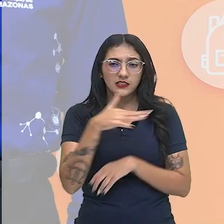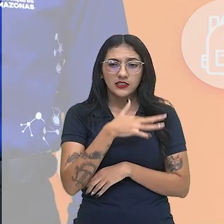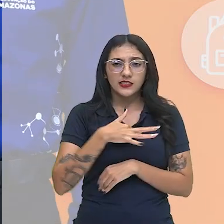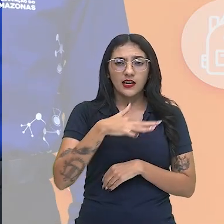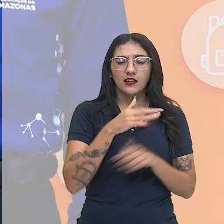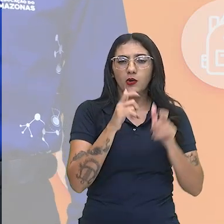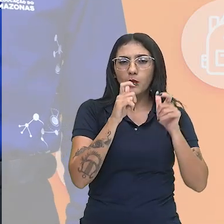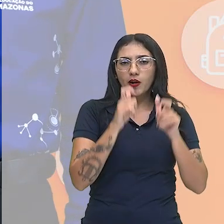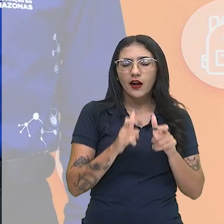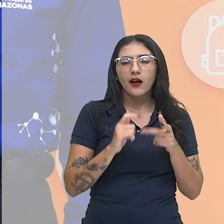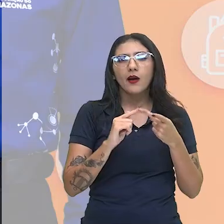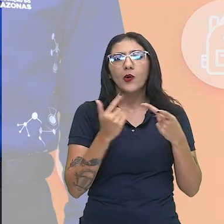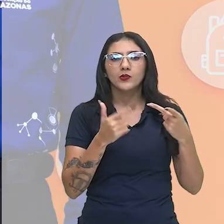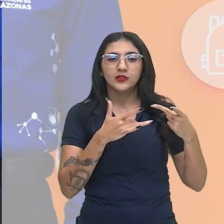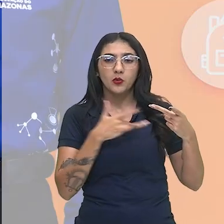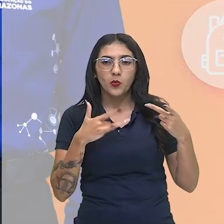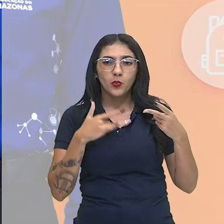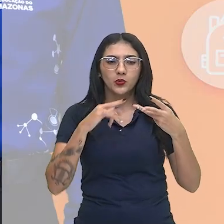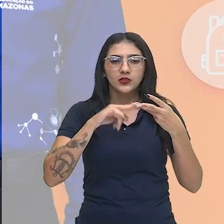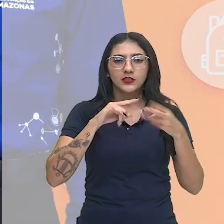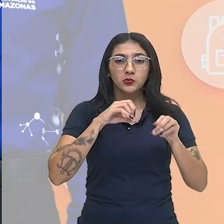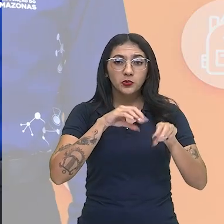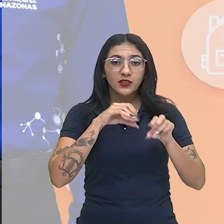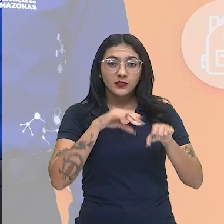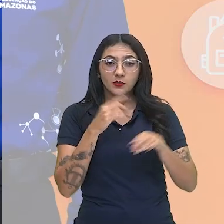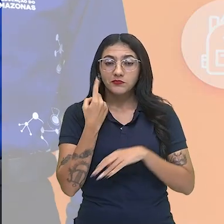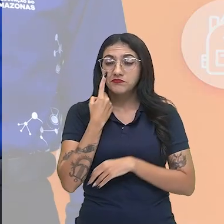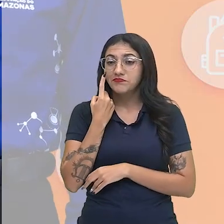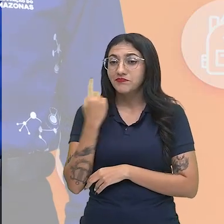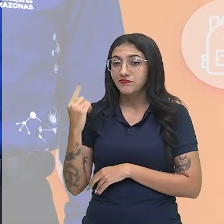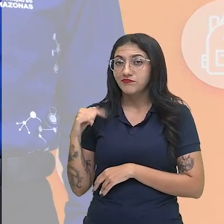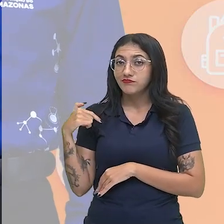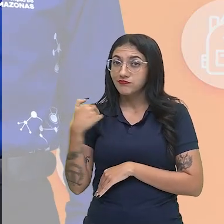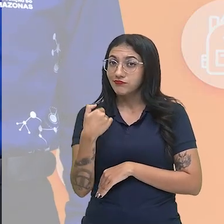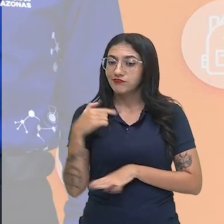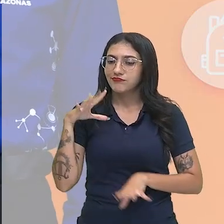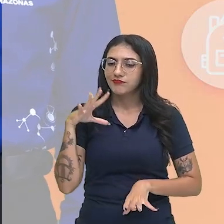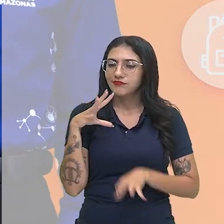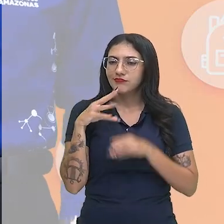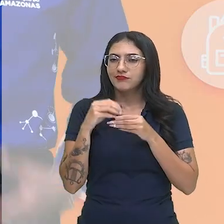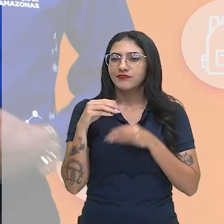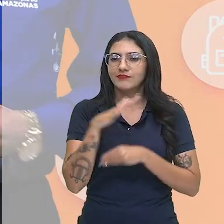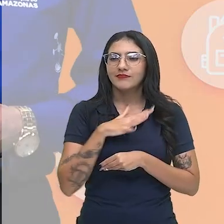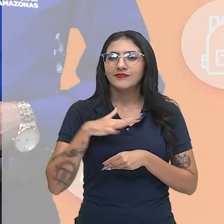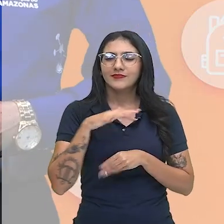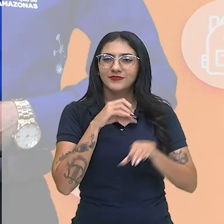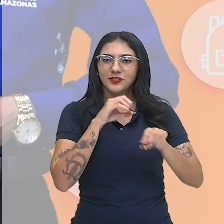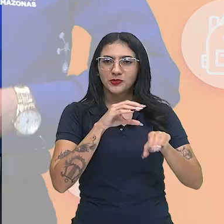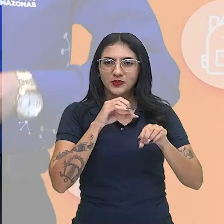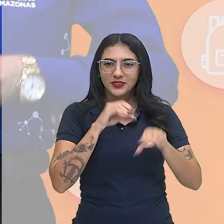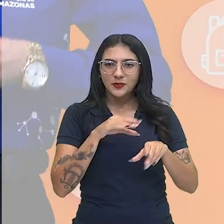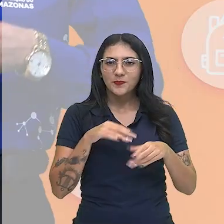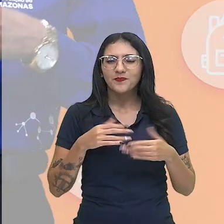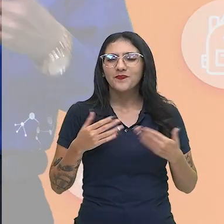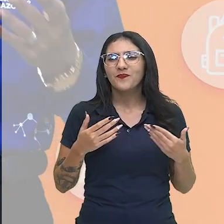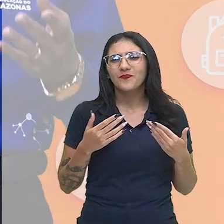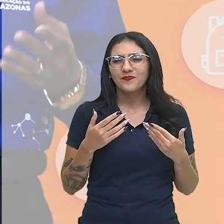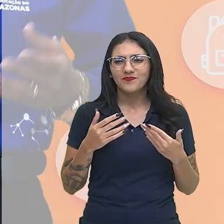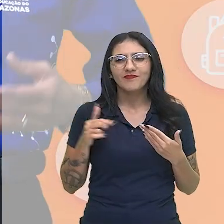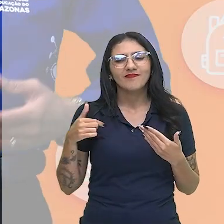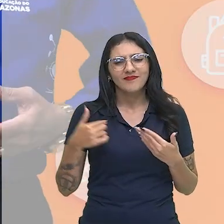e também na educação. Nós estamos aqui, incluídos neste campo. Então, vamos fazer os